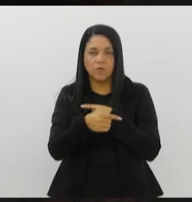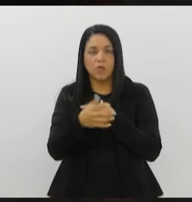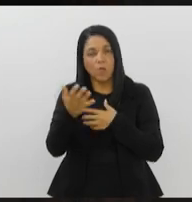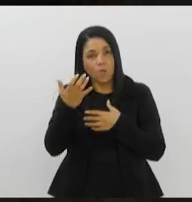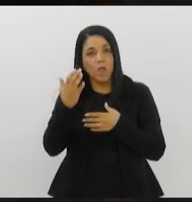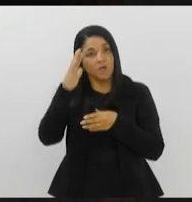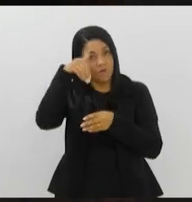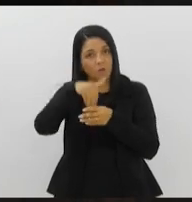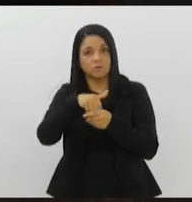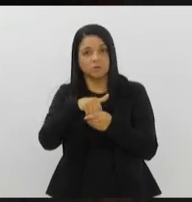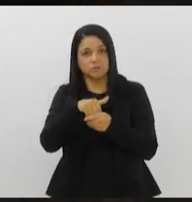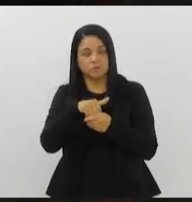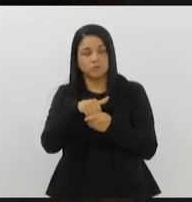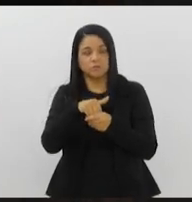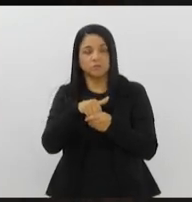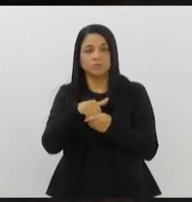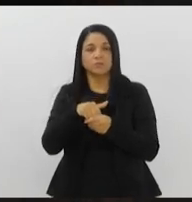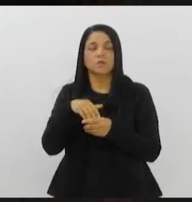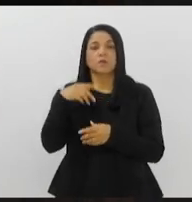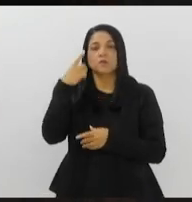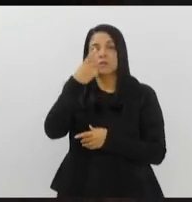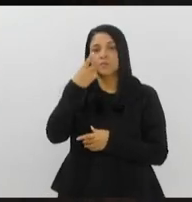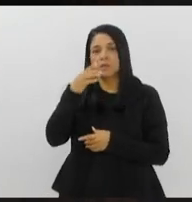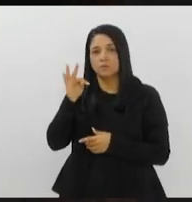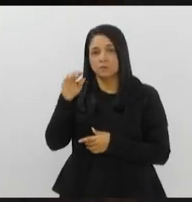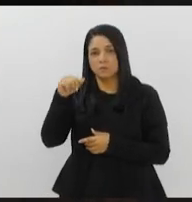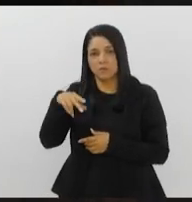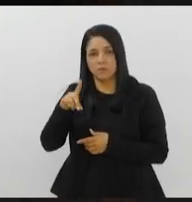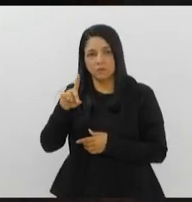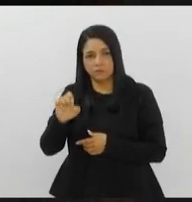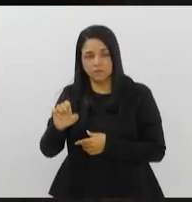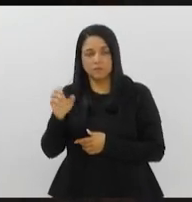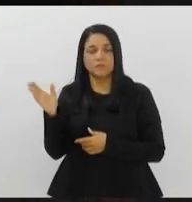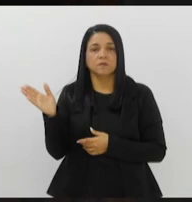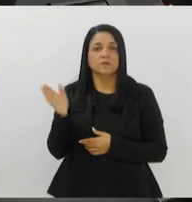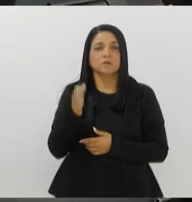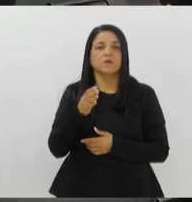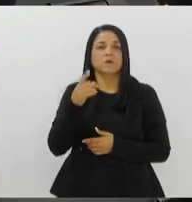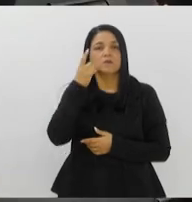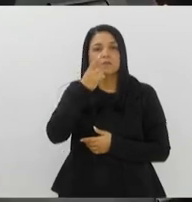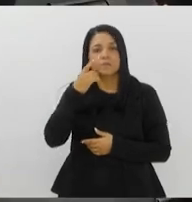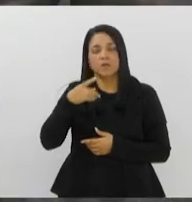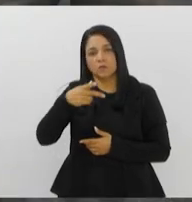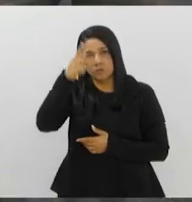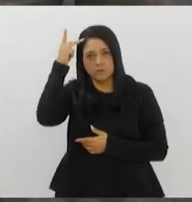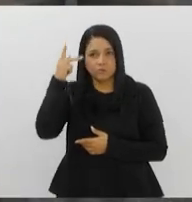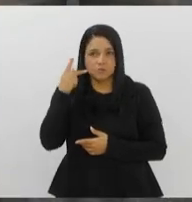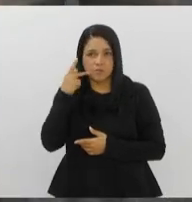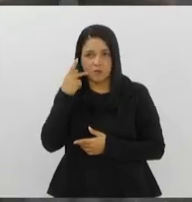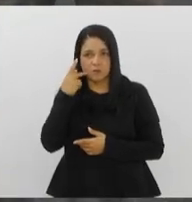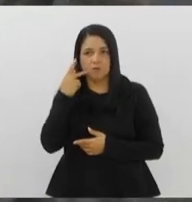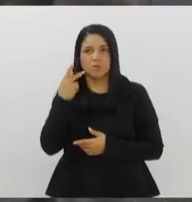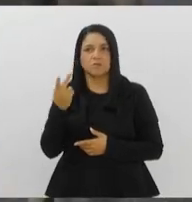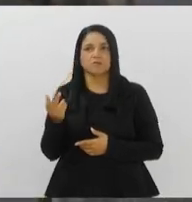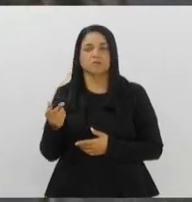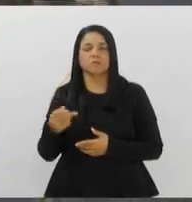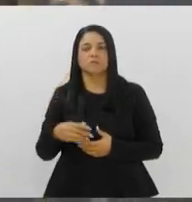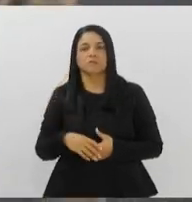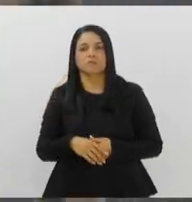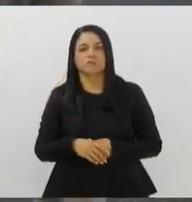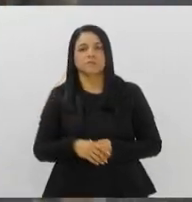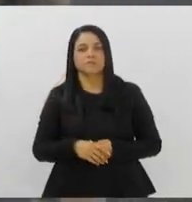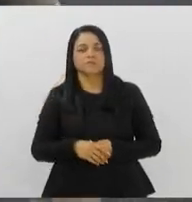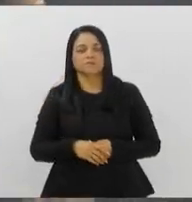Então, deputado Tande Vieira, deputado Luiz Paulo. Com toda a vênia do deputado